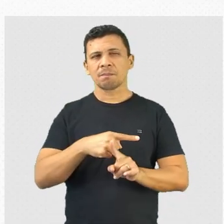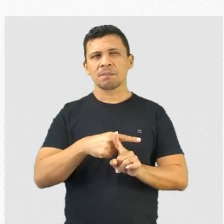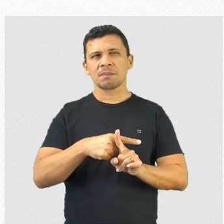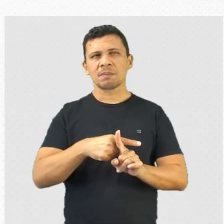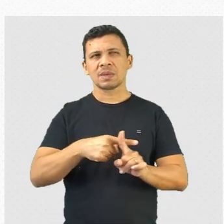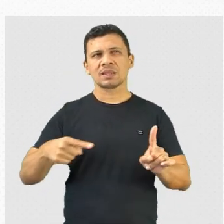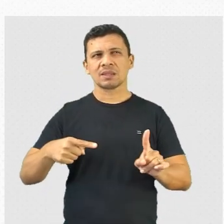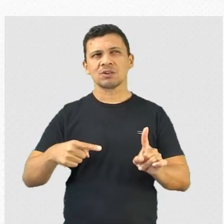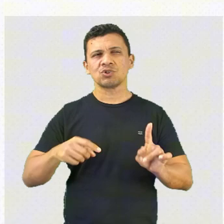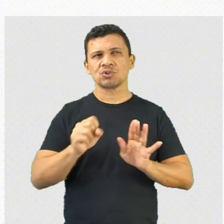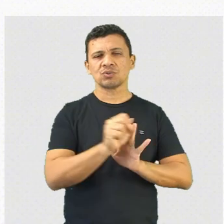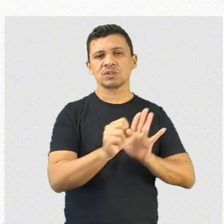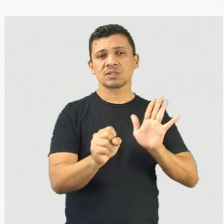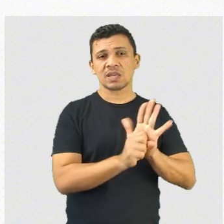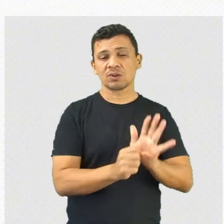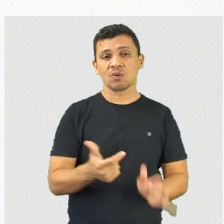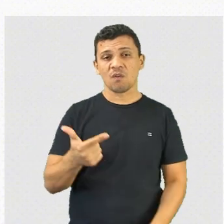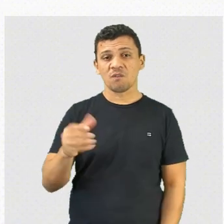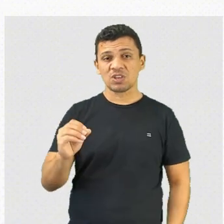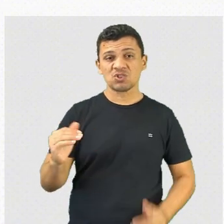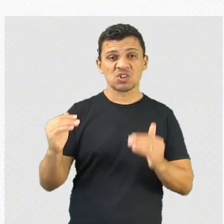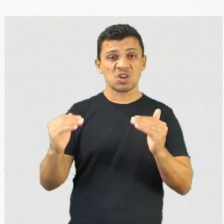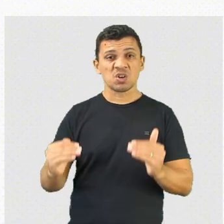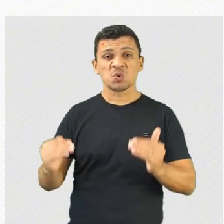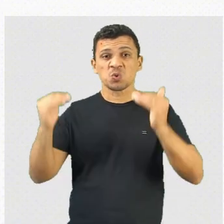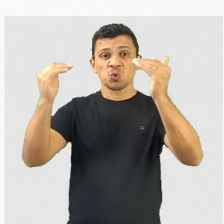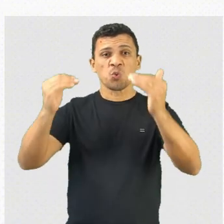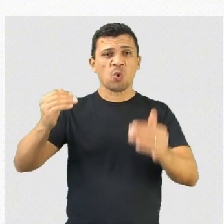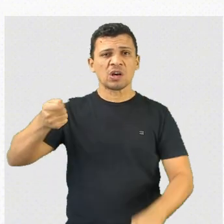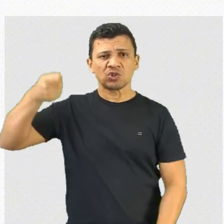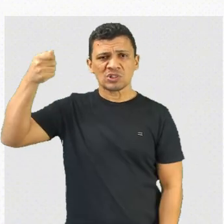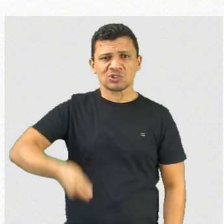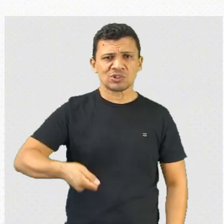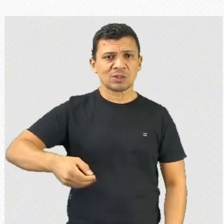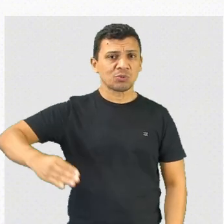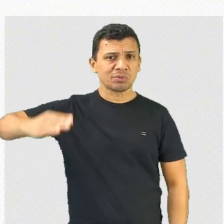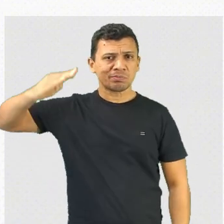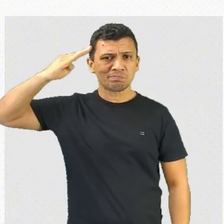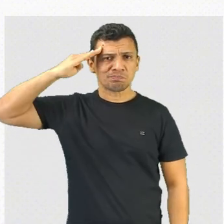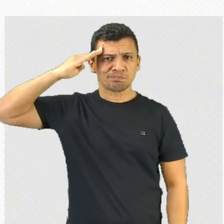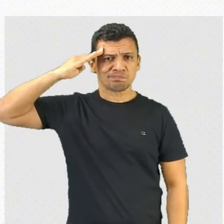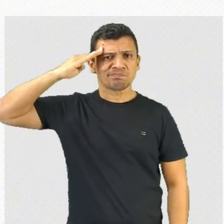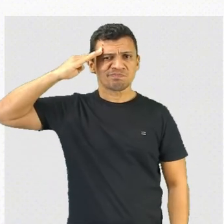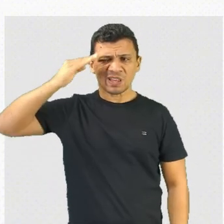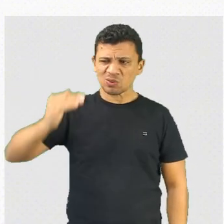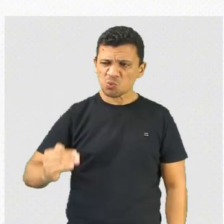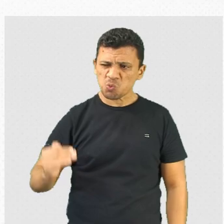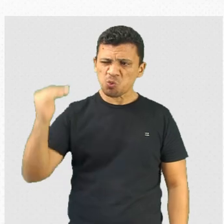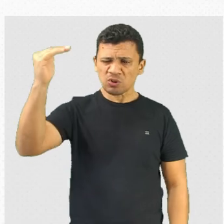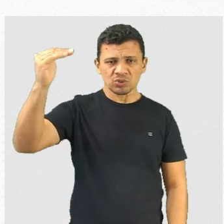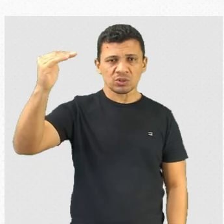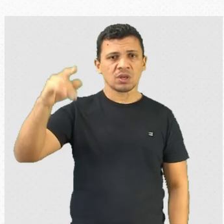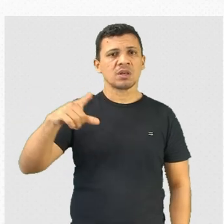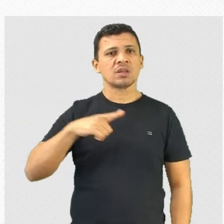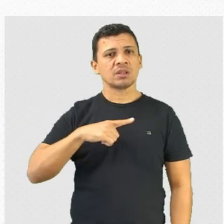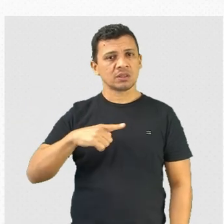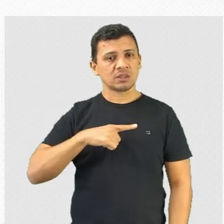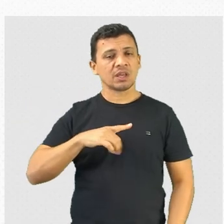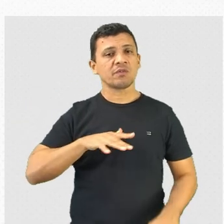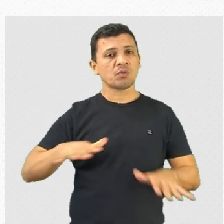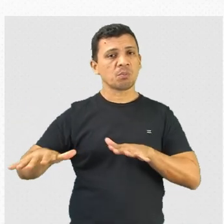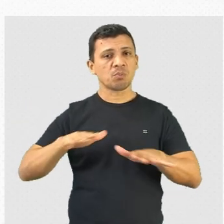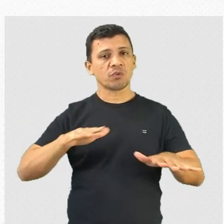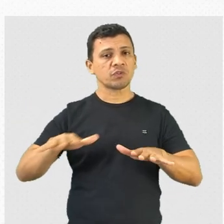século XX aqui no Brasil, no auge da ditadura militar, empresarial militar, houve um movimento por parte da